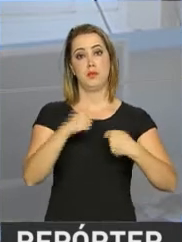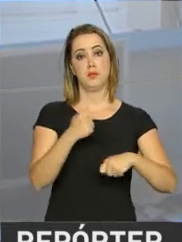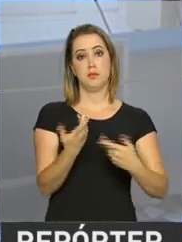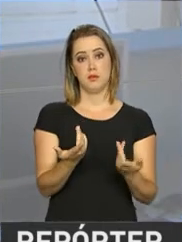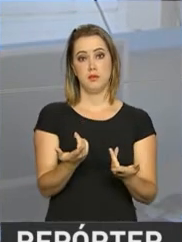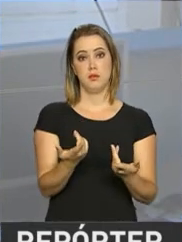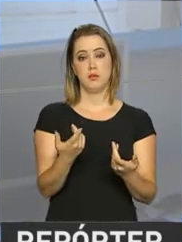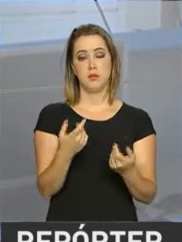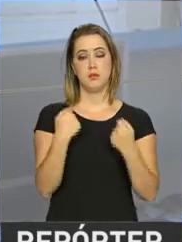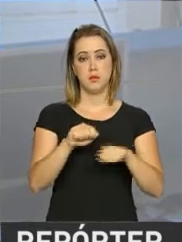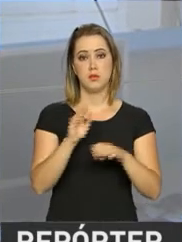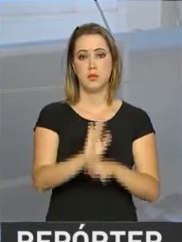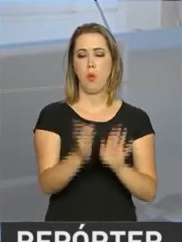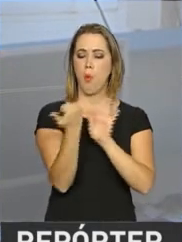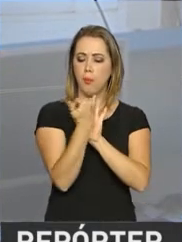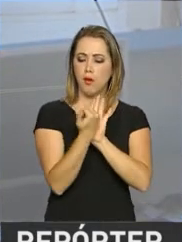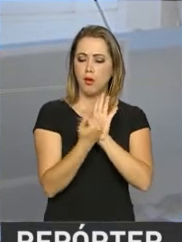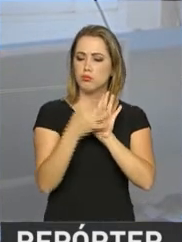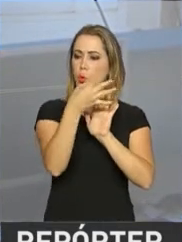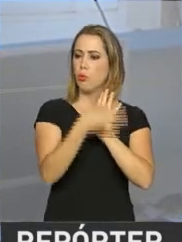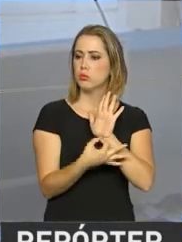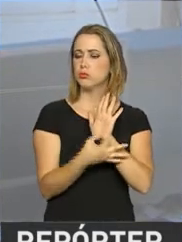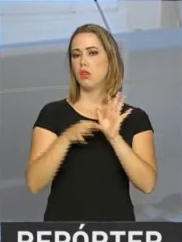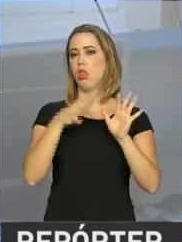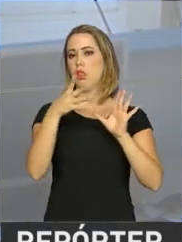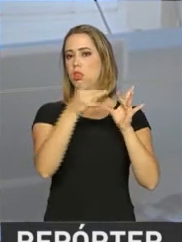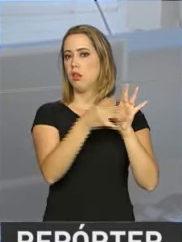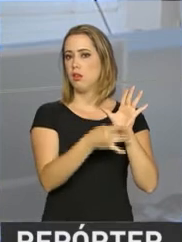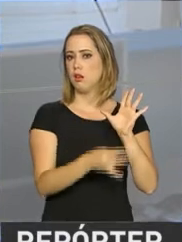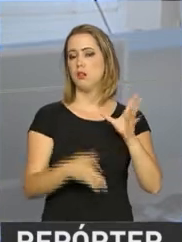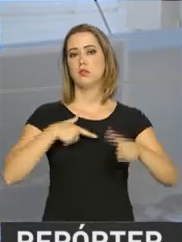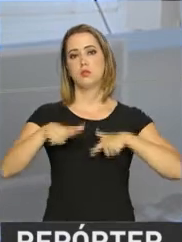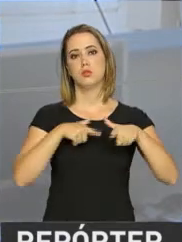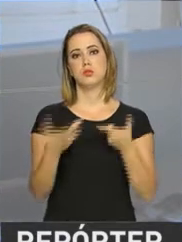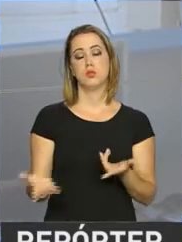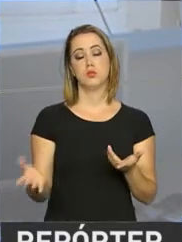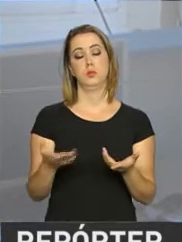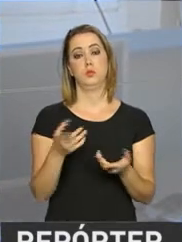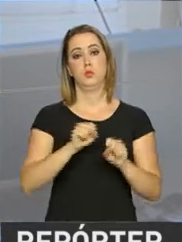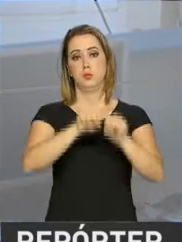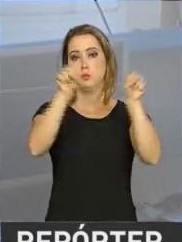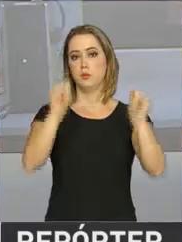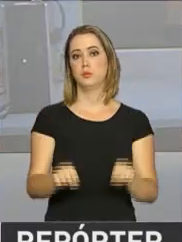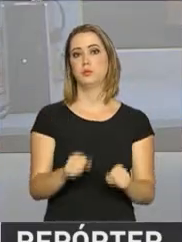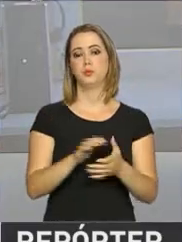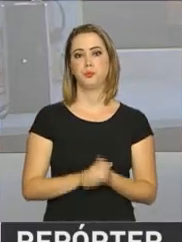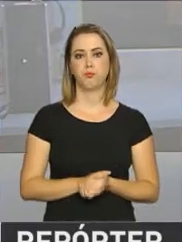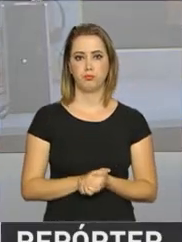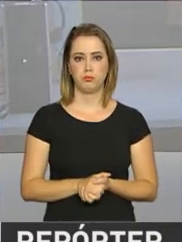apresentar um plano de trabalho ao ministério da integração nacional por meio do sistema integrado de informações sobre desastres